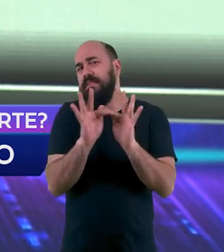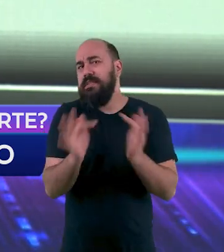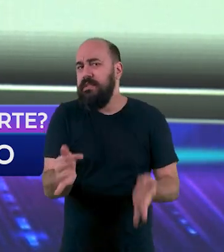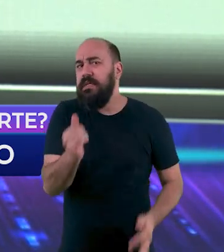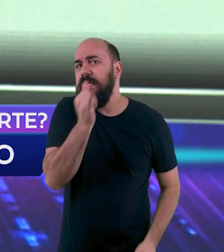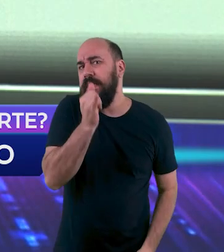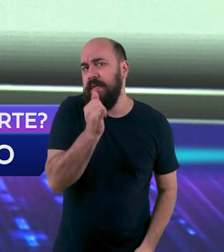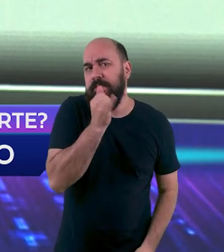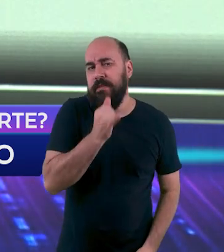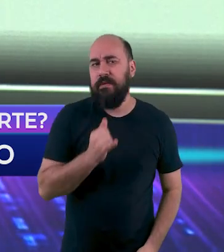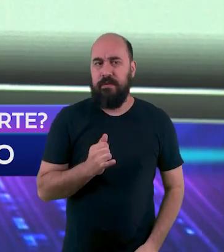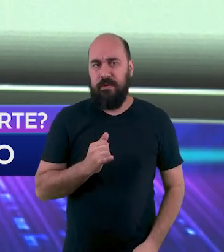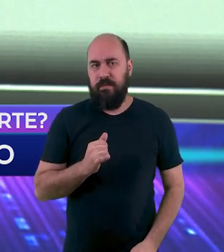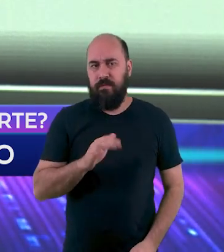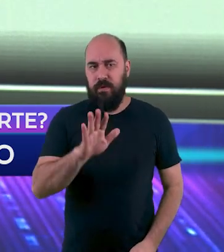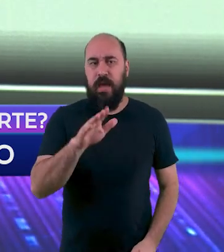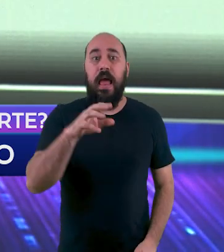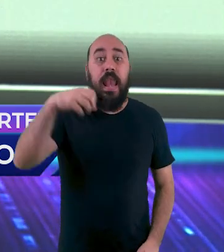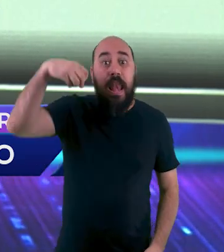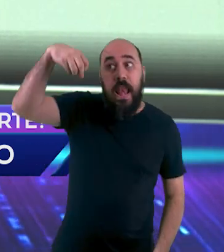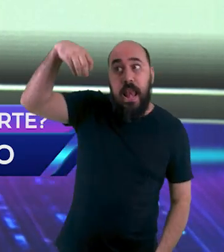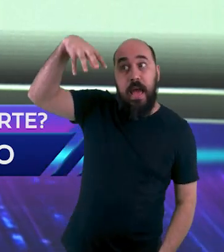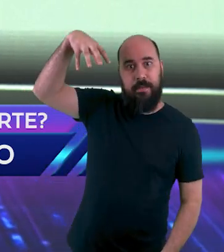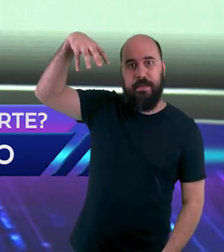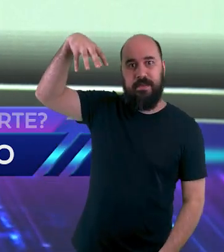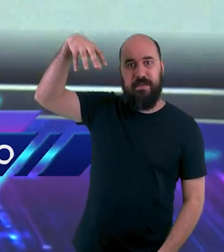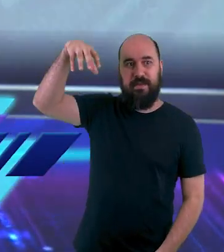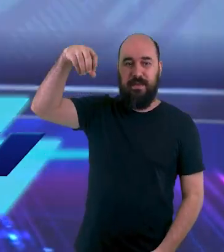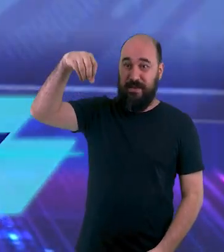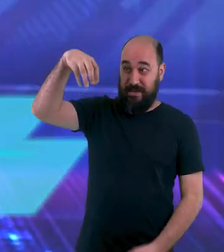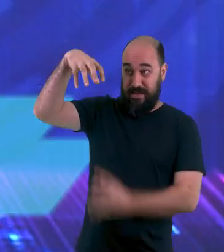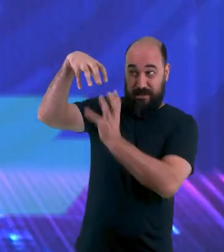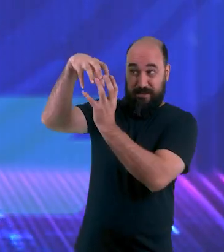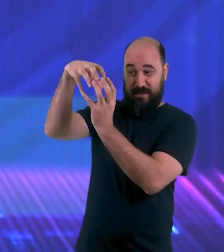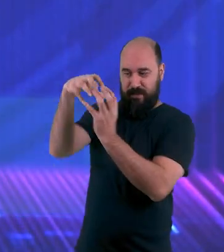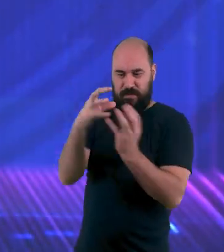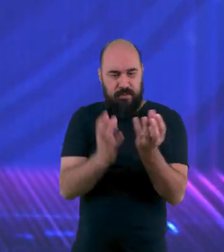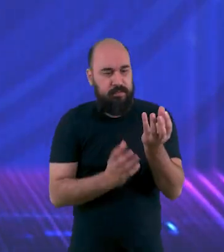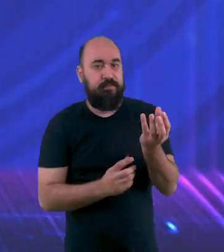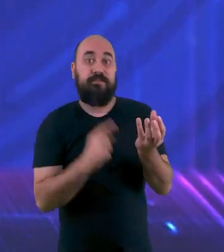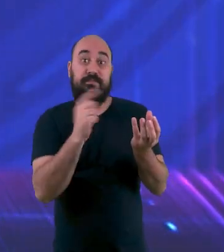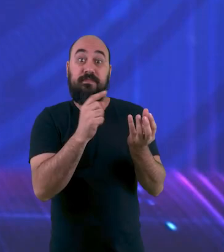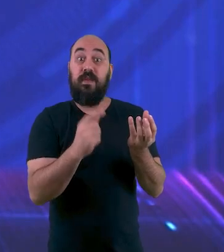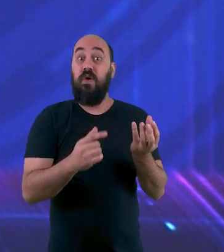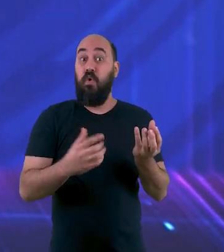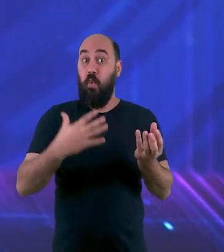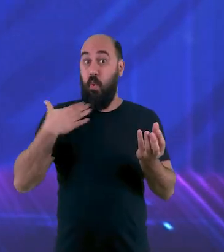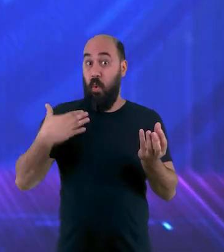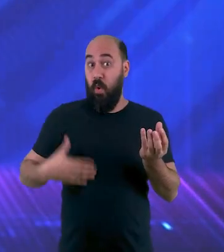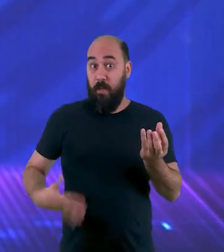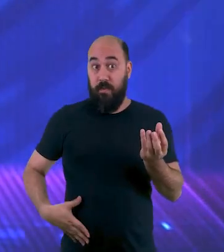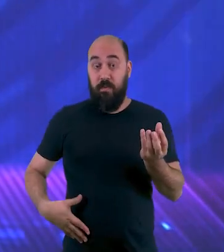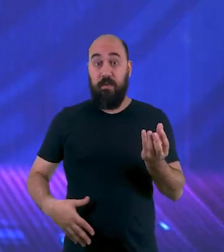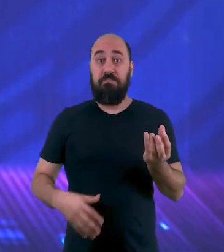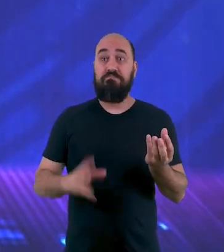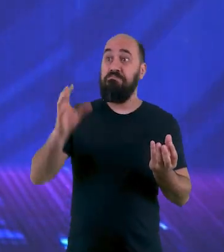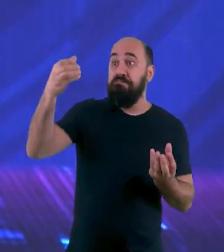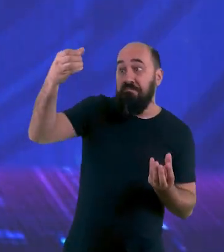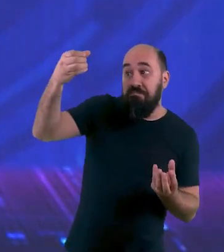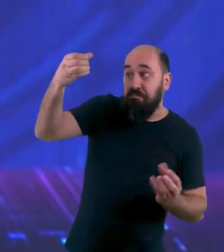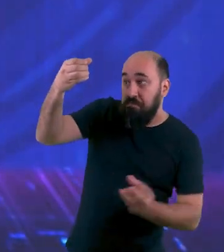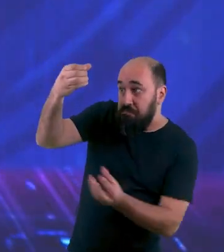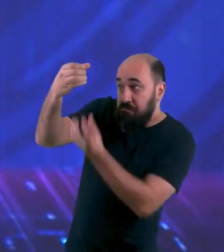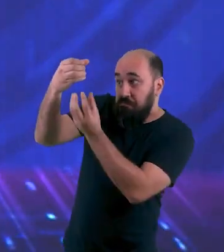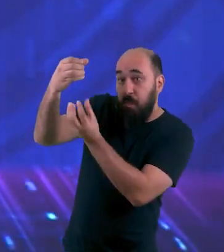a isso é a lâmpada. A lâmpada é o corpo, a energia é o fôlego de vida, e então ela passa a ser